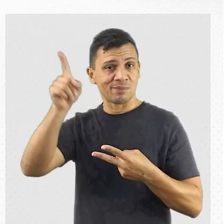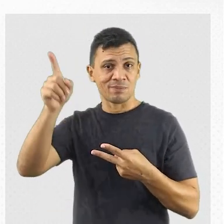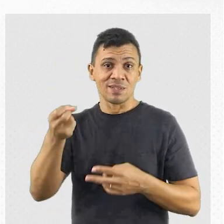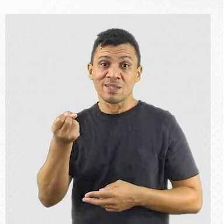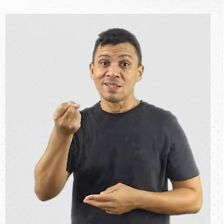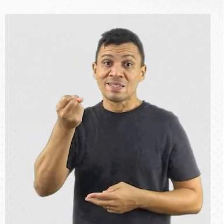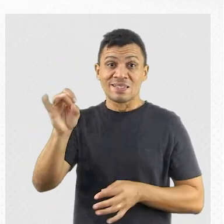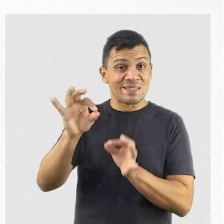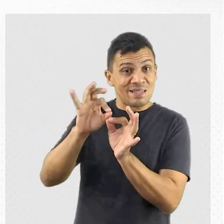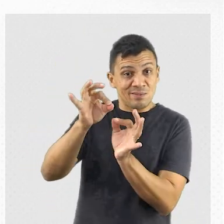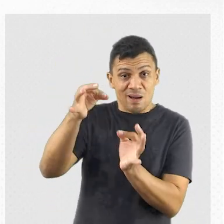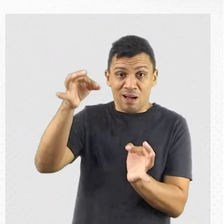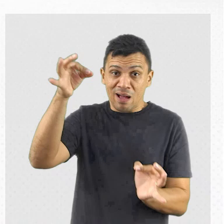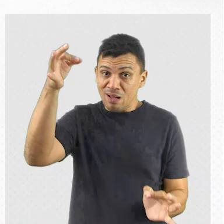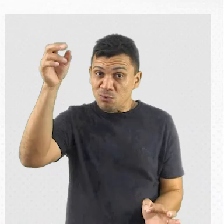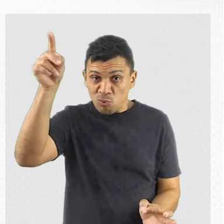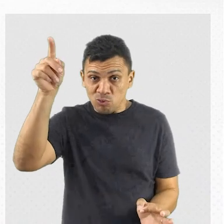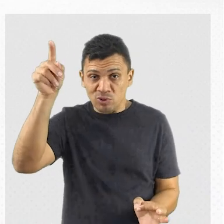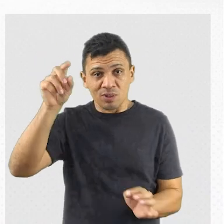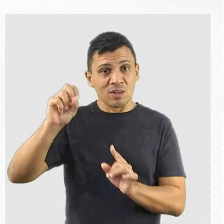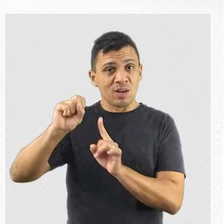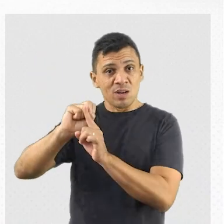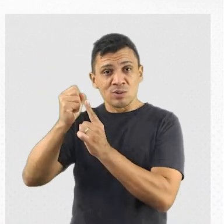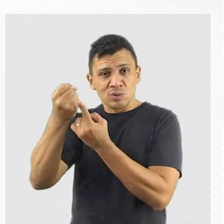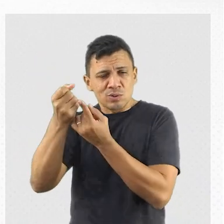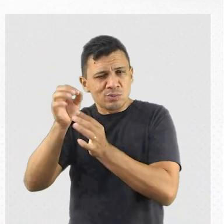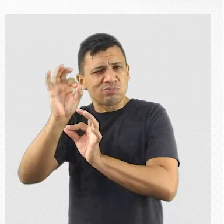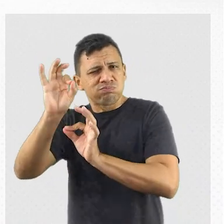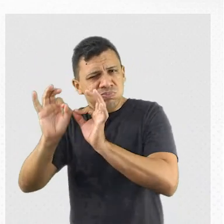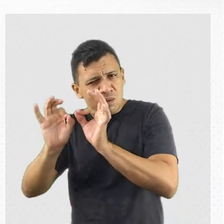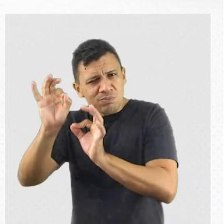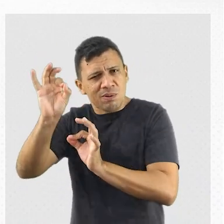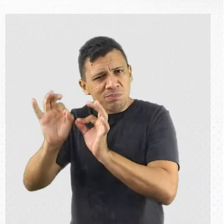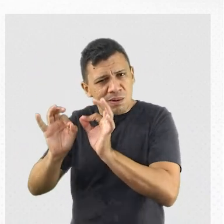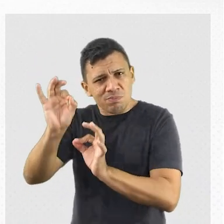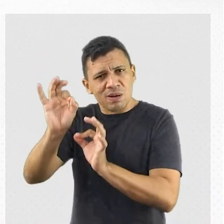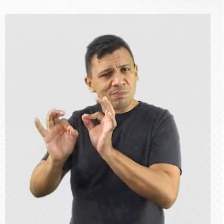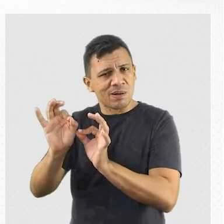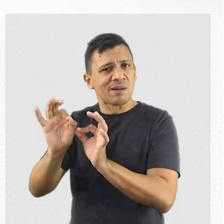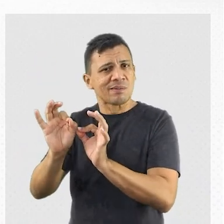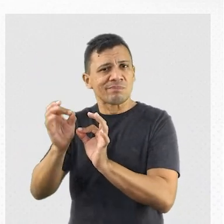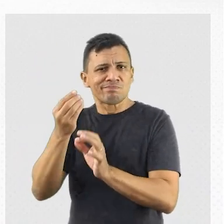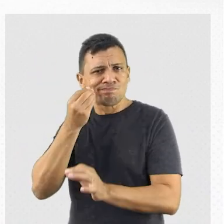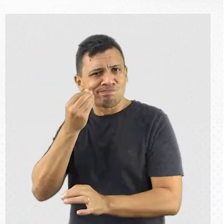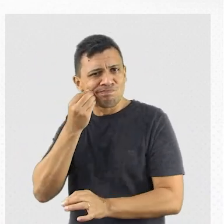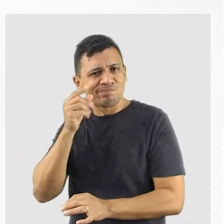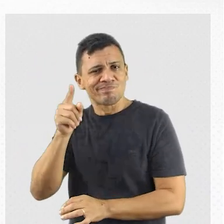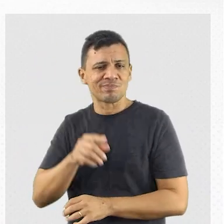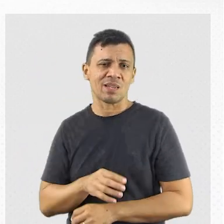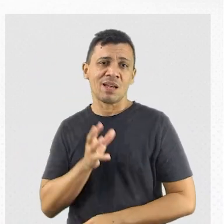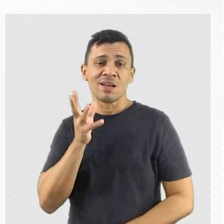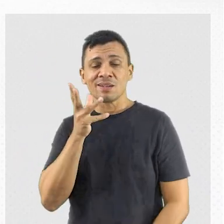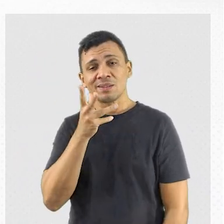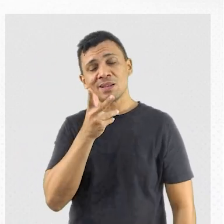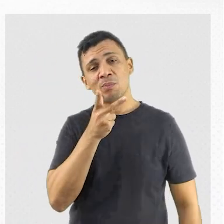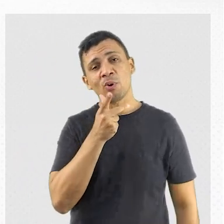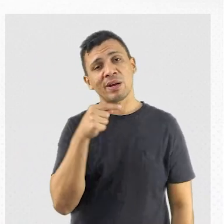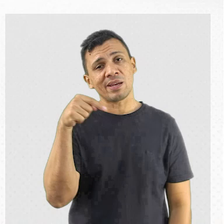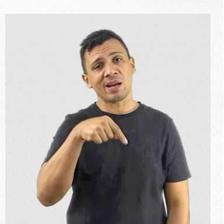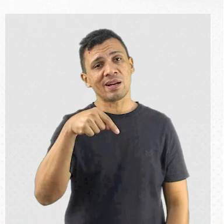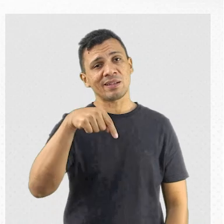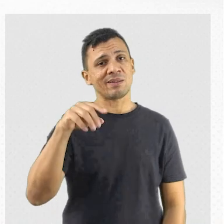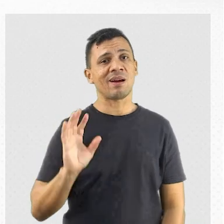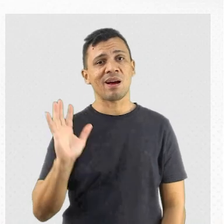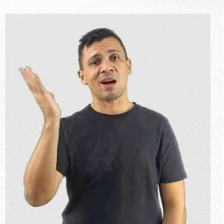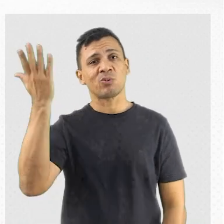indivíduos podem ser? Então, quando você pensa nos seus gostos, nas suas preferências, nas suas atitudes e nas suas ações, você